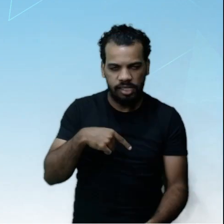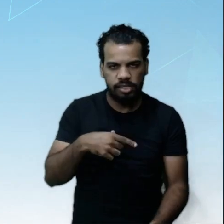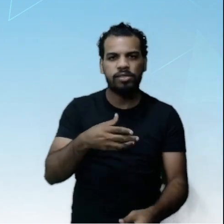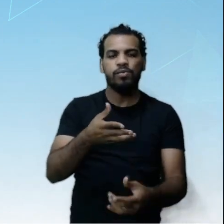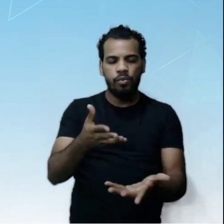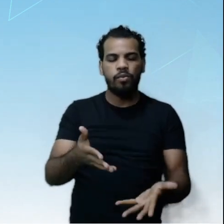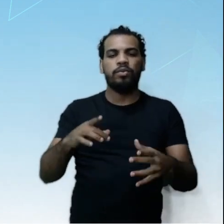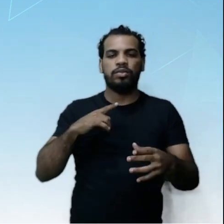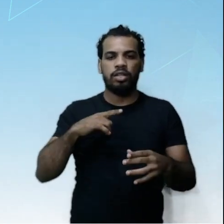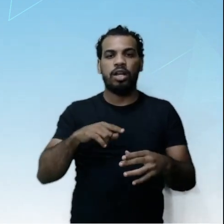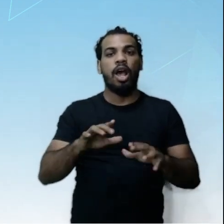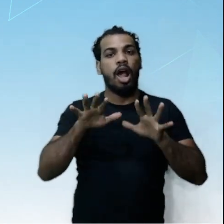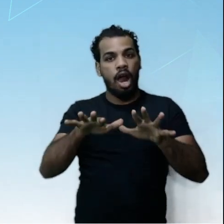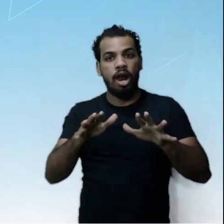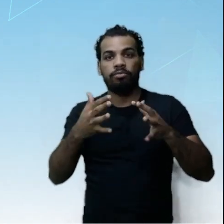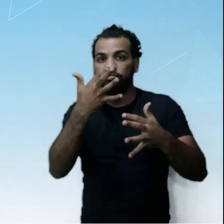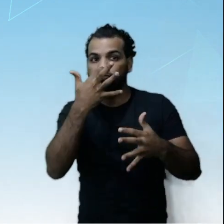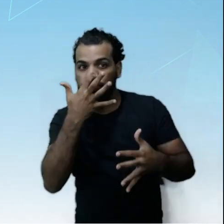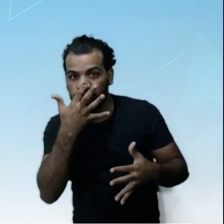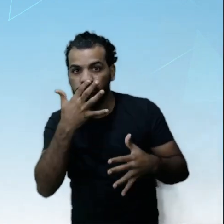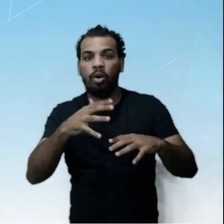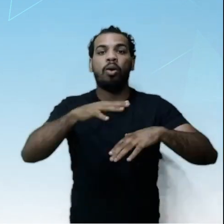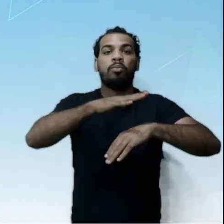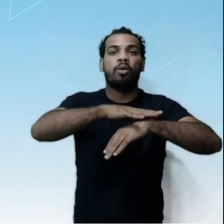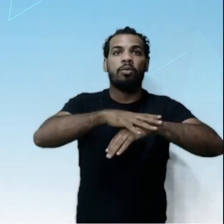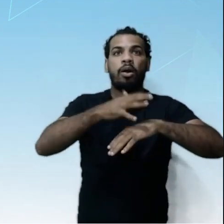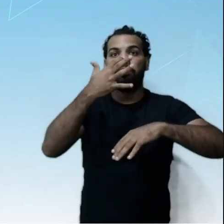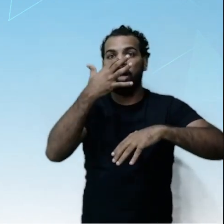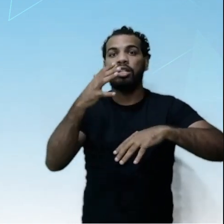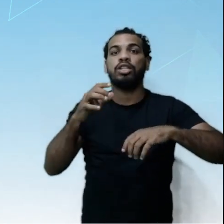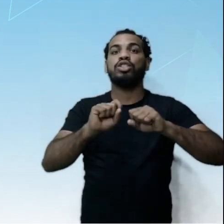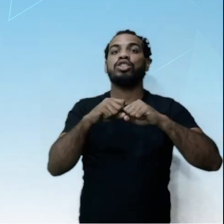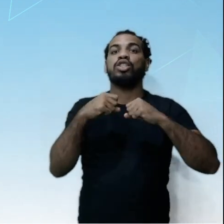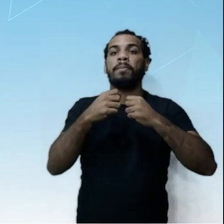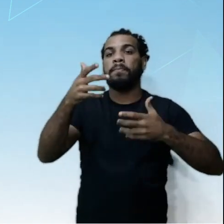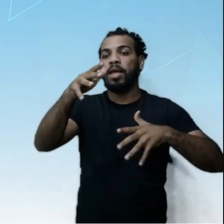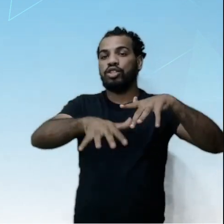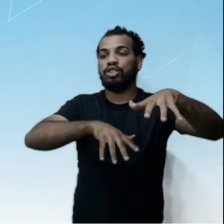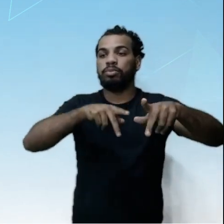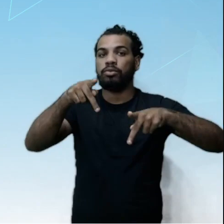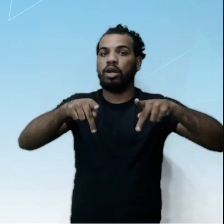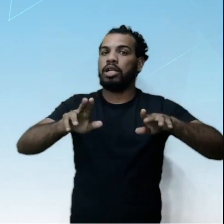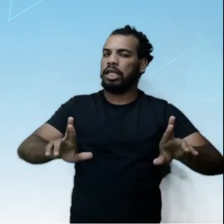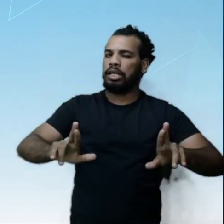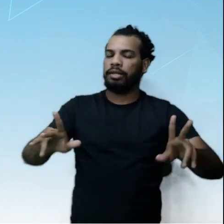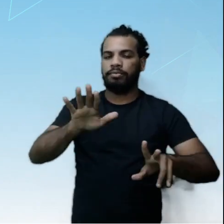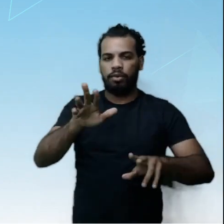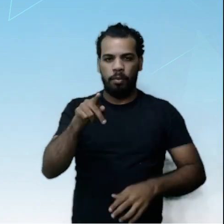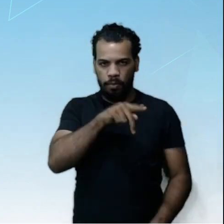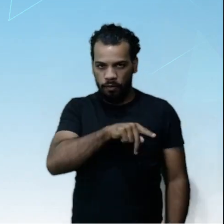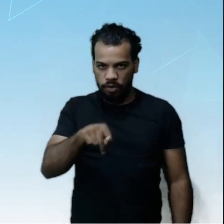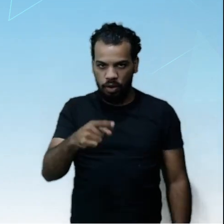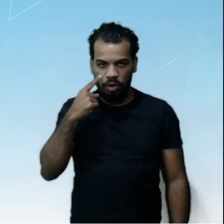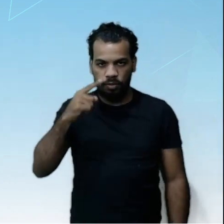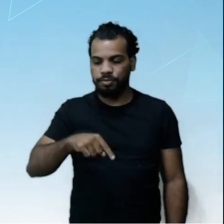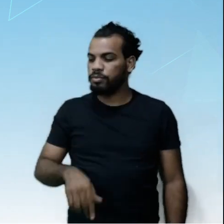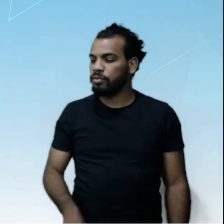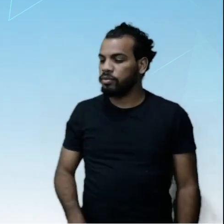sociais diferentes. Então prestem bem atenção. Já temos algumas pistas. Quando o professor chegar e falar